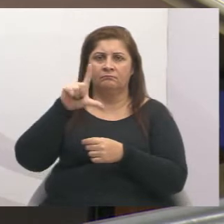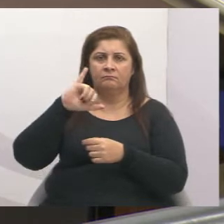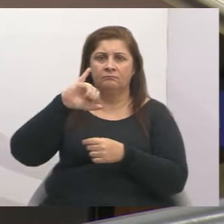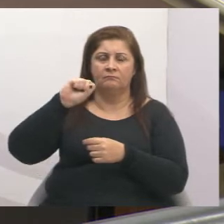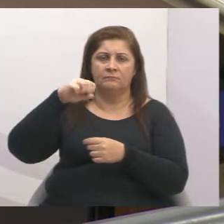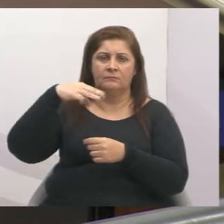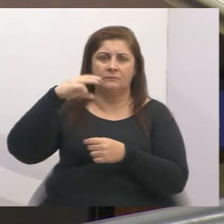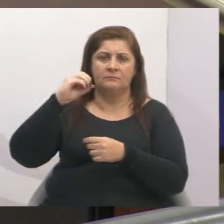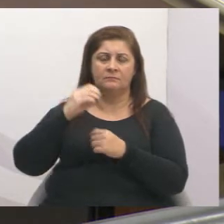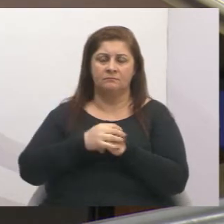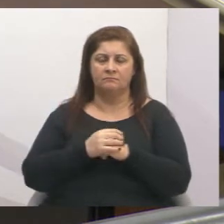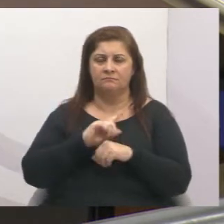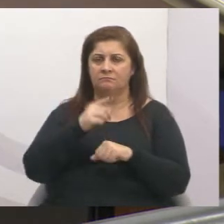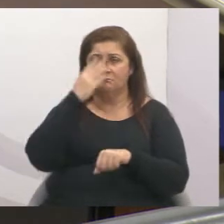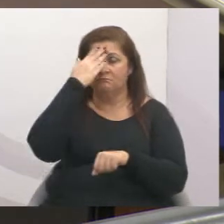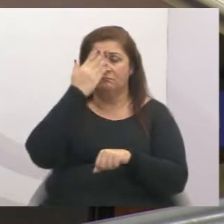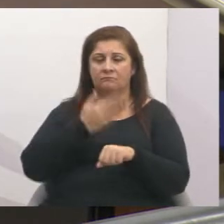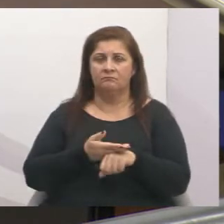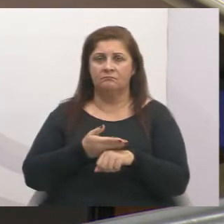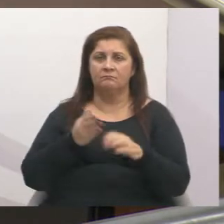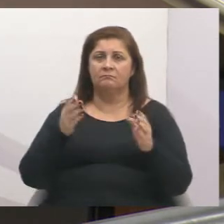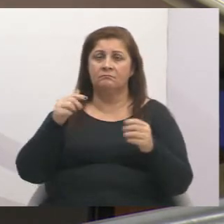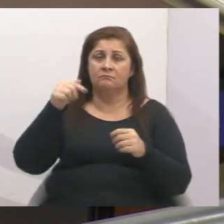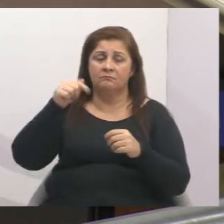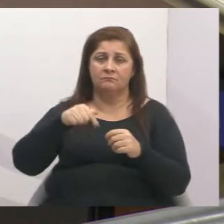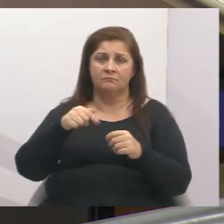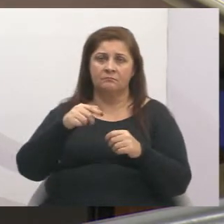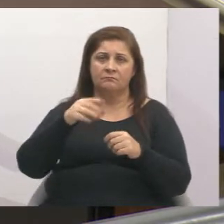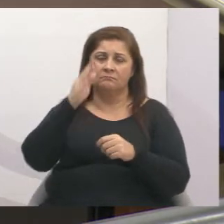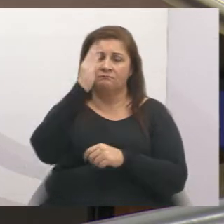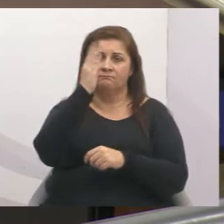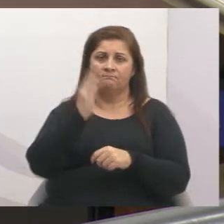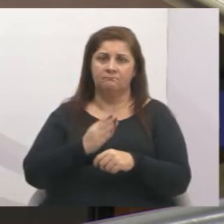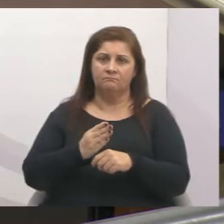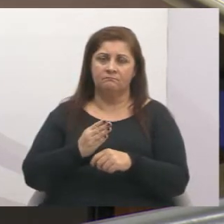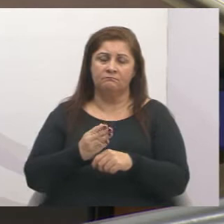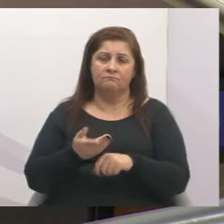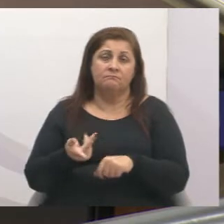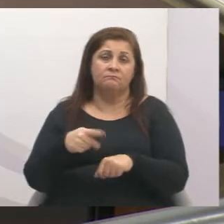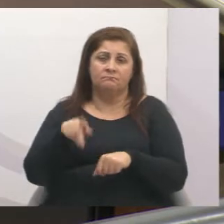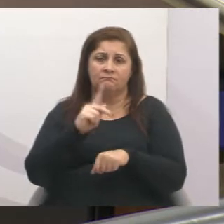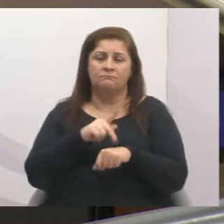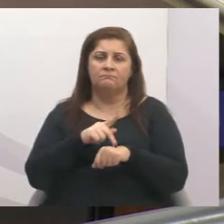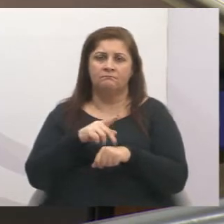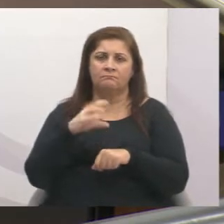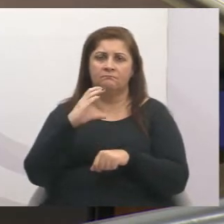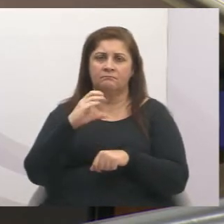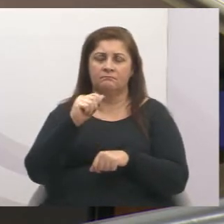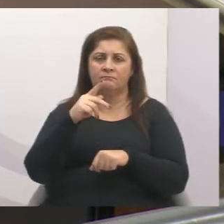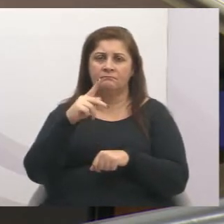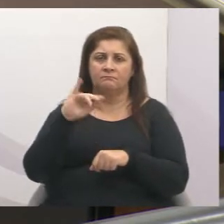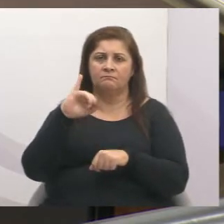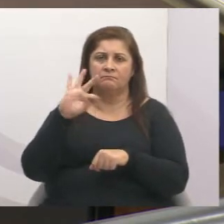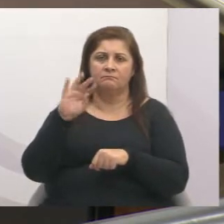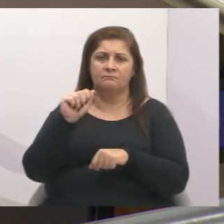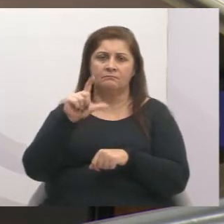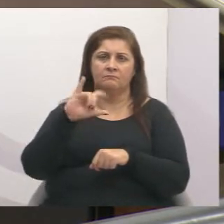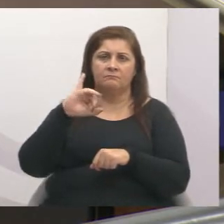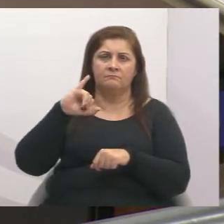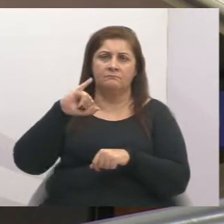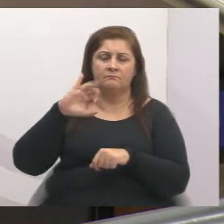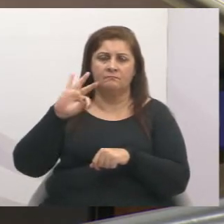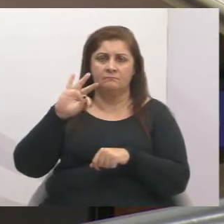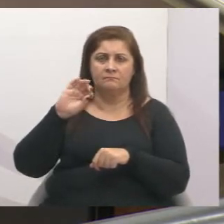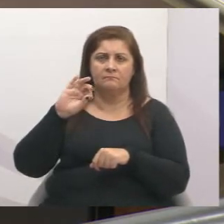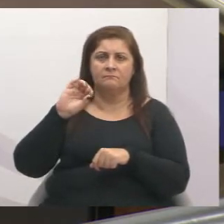nós vivemos num país capitalista e num mundo capitalista. Então, dentro da minha responsabilidade como presidente de uma